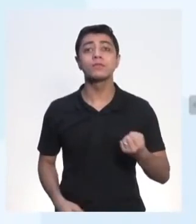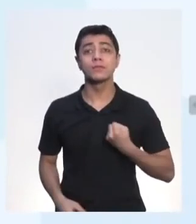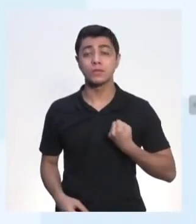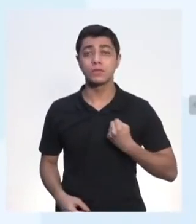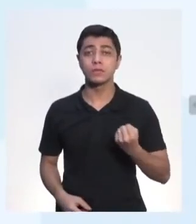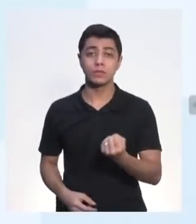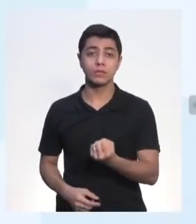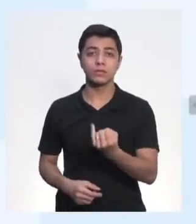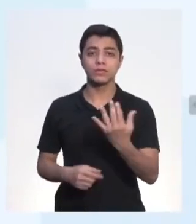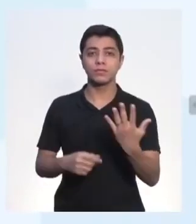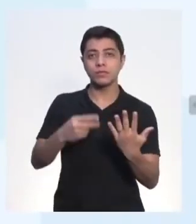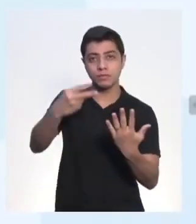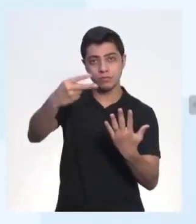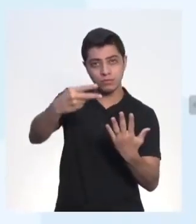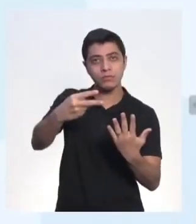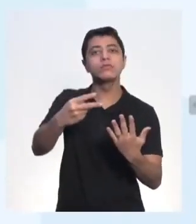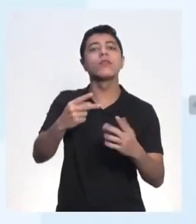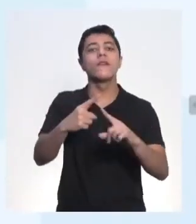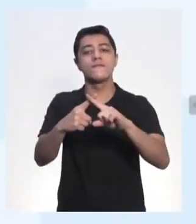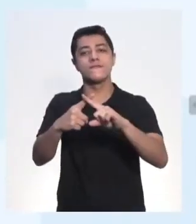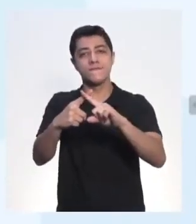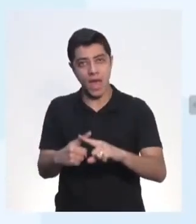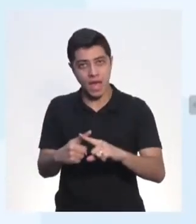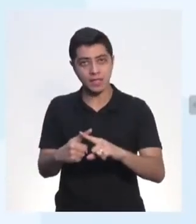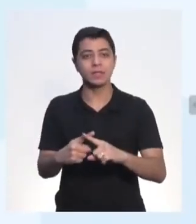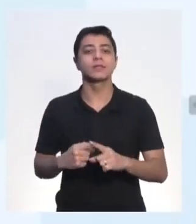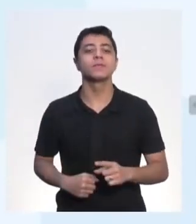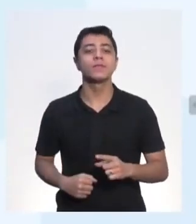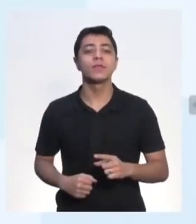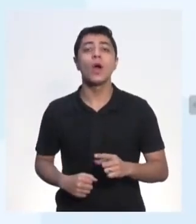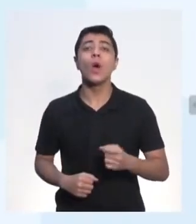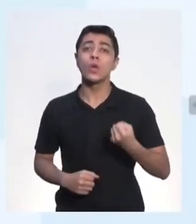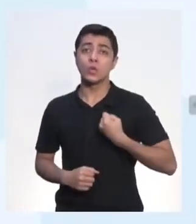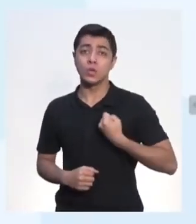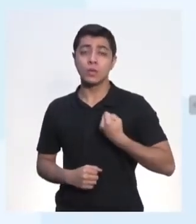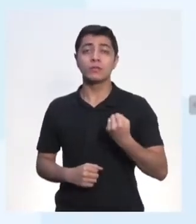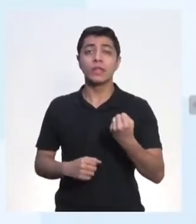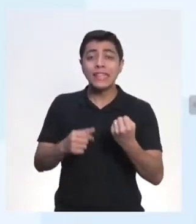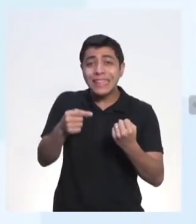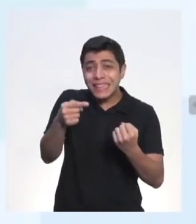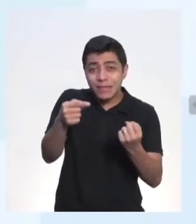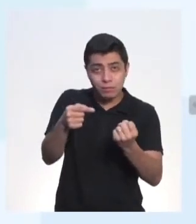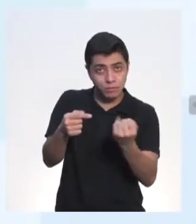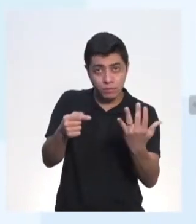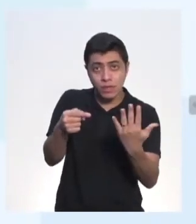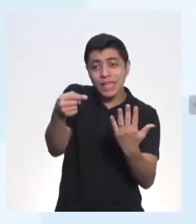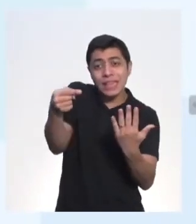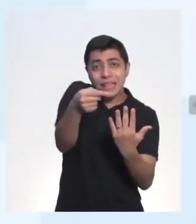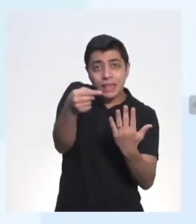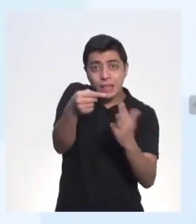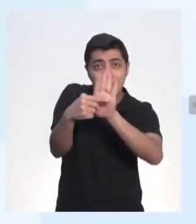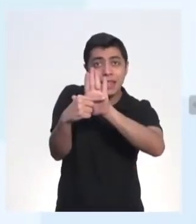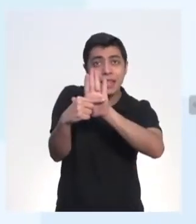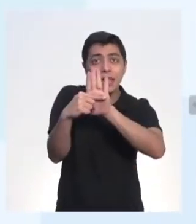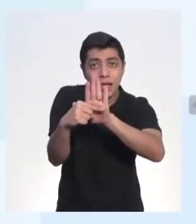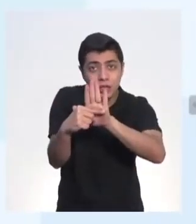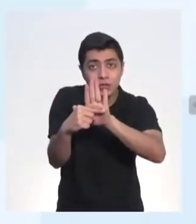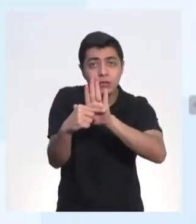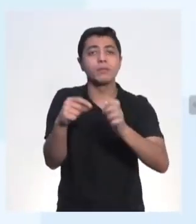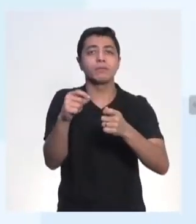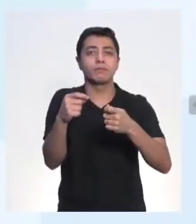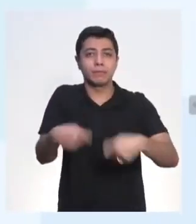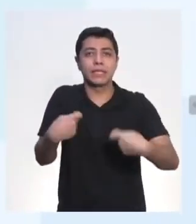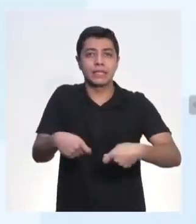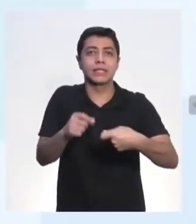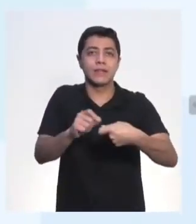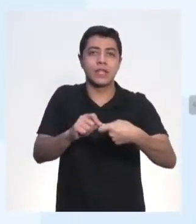que embaixo, no denominador. E em cima a gente tem o número 1. Será que vocês lembraram? Põe, por favor, a resolução do exemplo 1 na tela